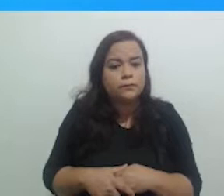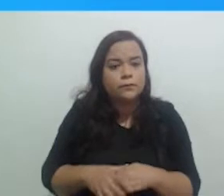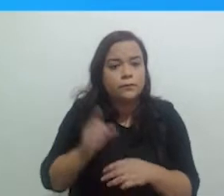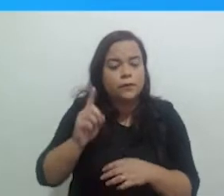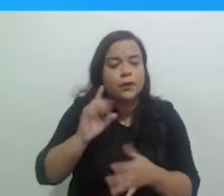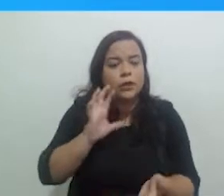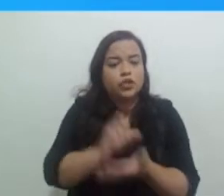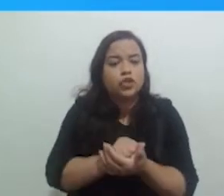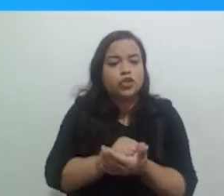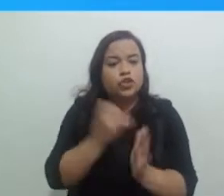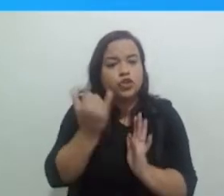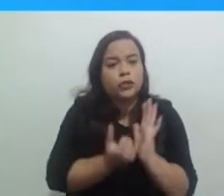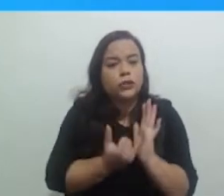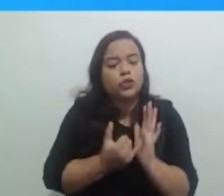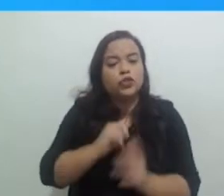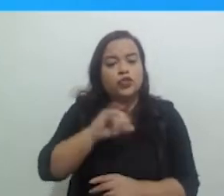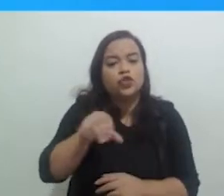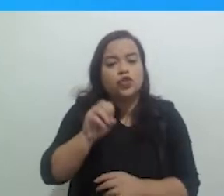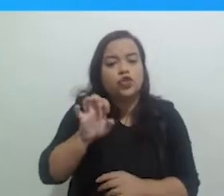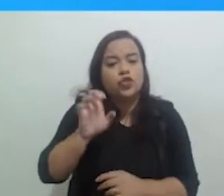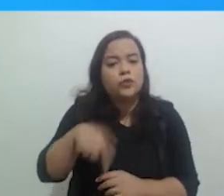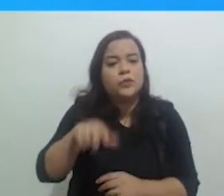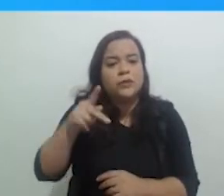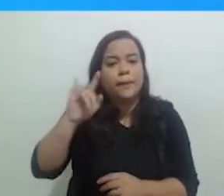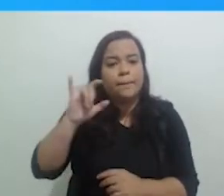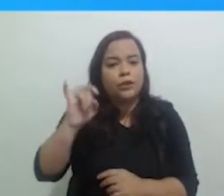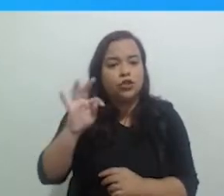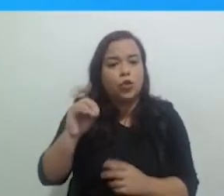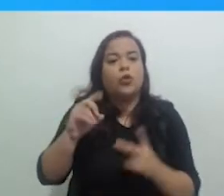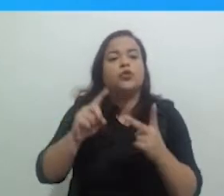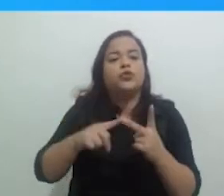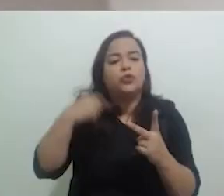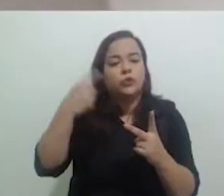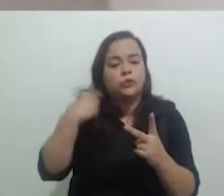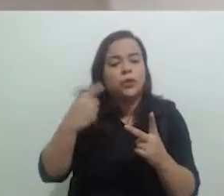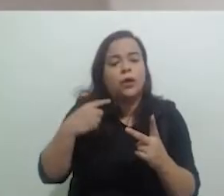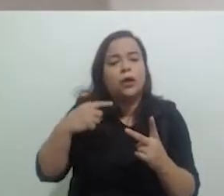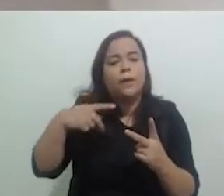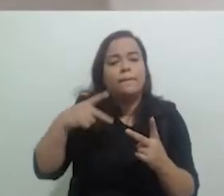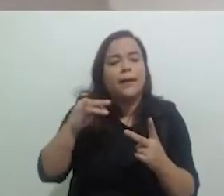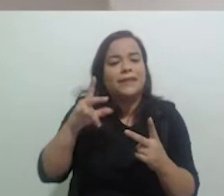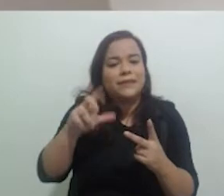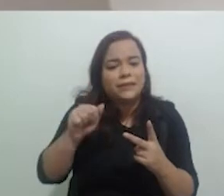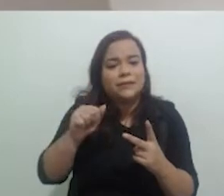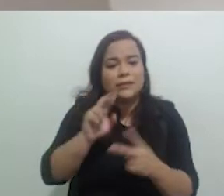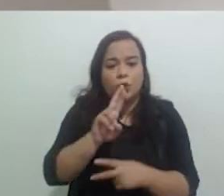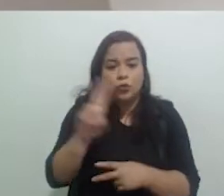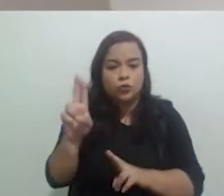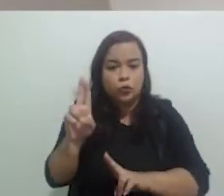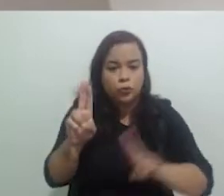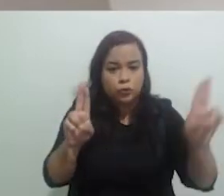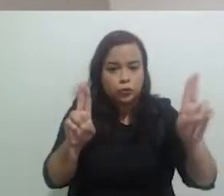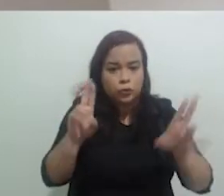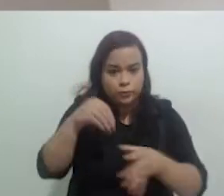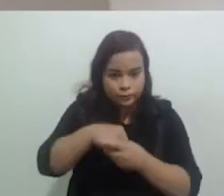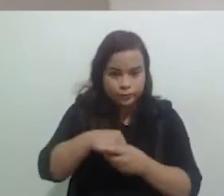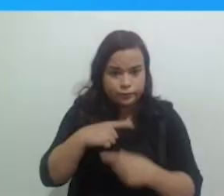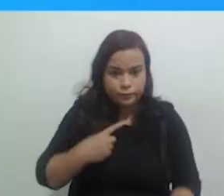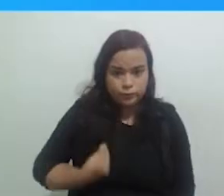doutora Patrícia Sassi Medeiros. O nome dos dois estão na sala.